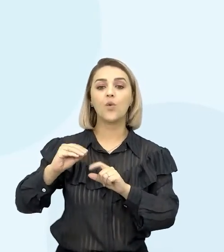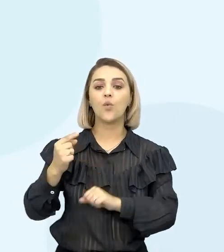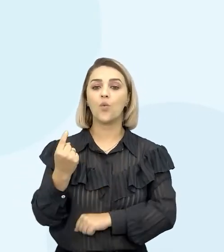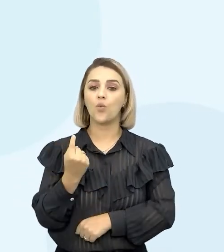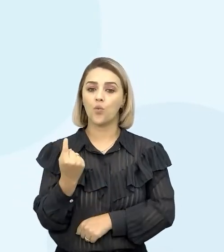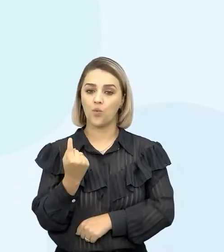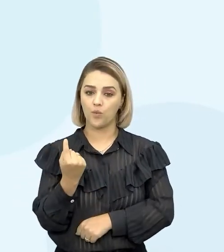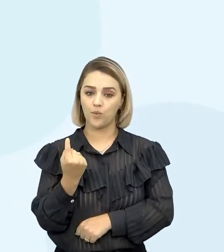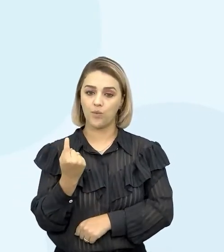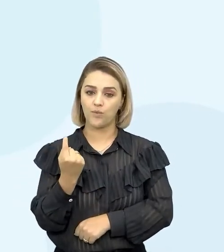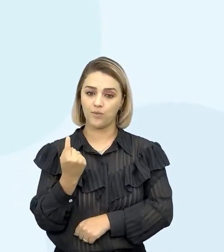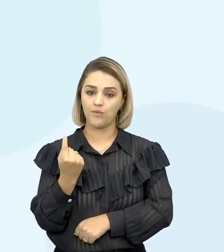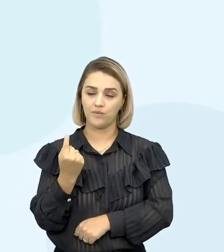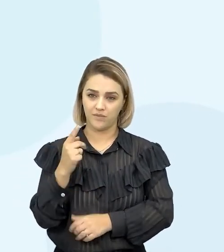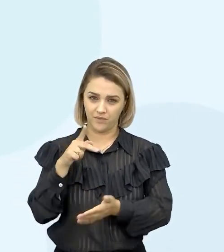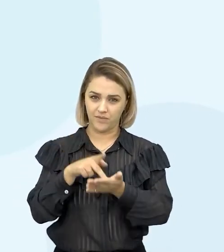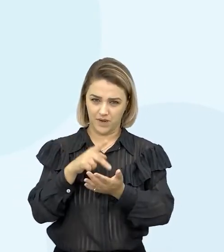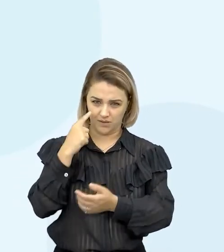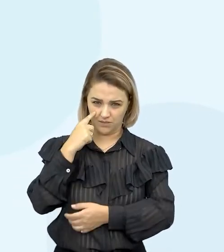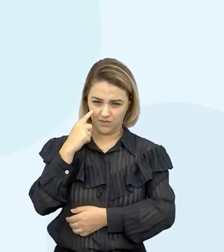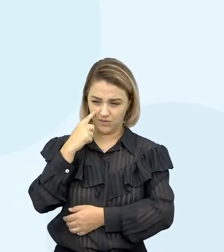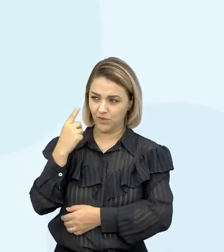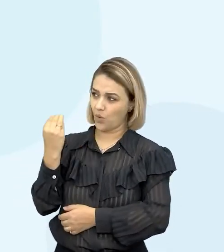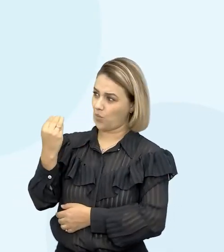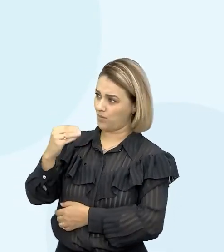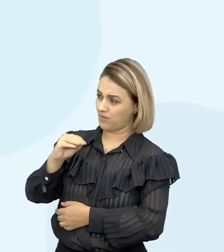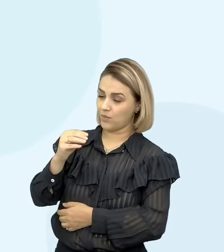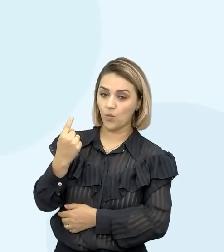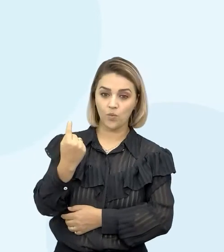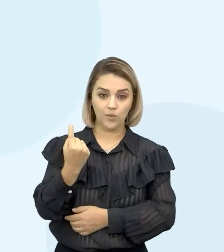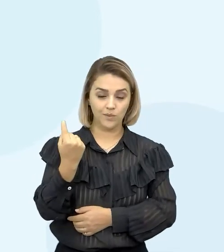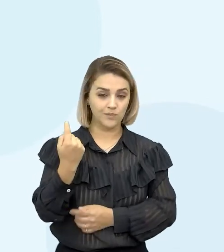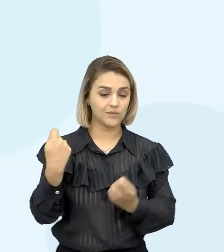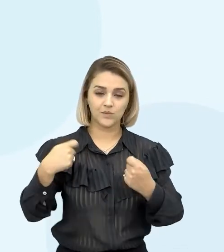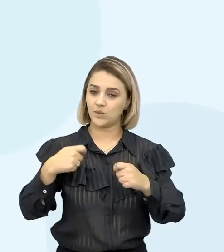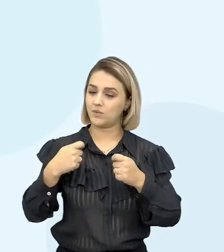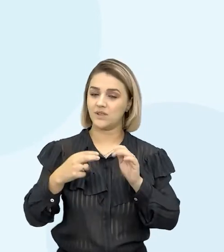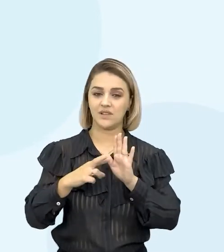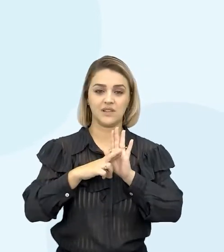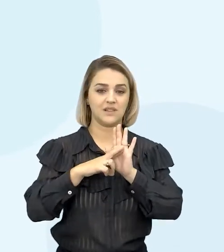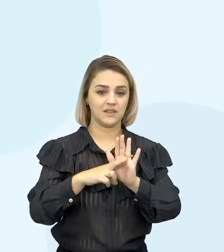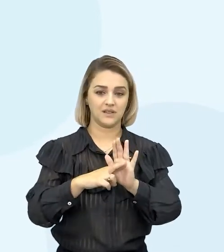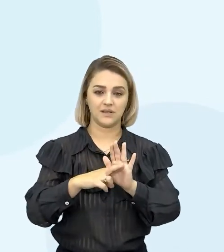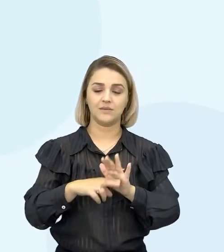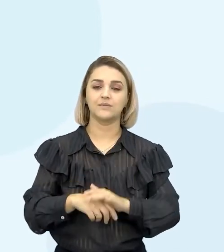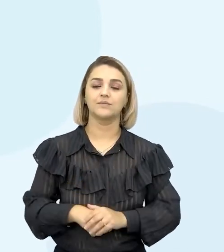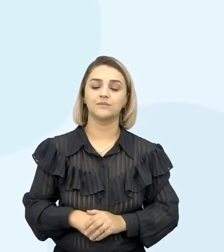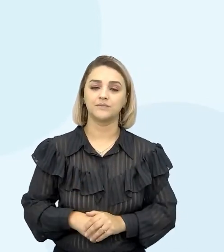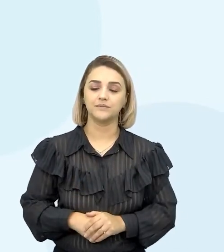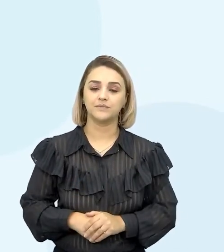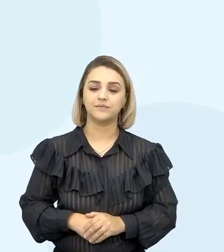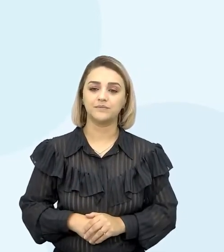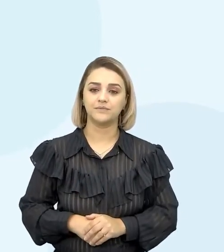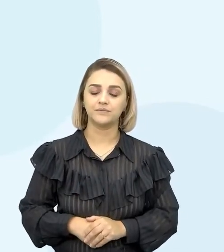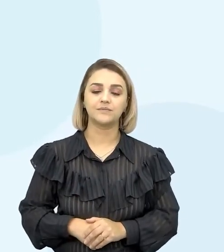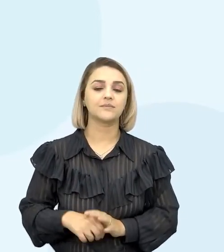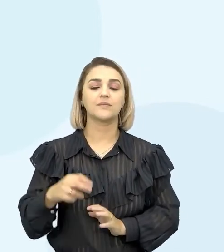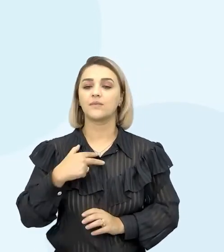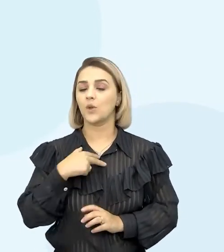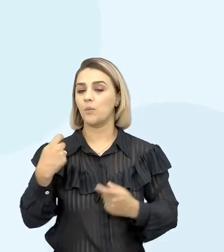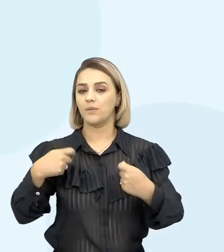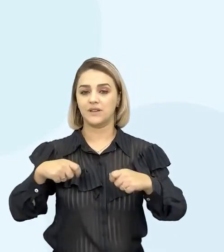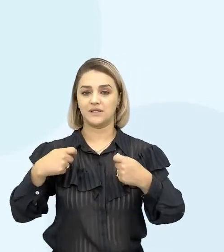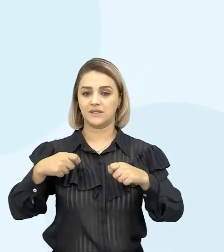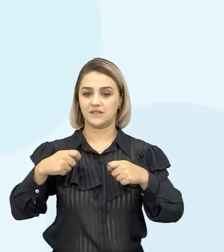Na verdade, o número 1 está ali. E ele não precisa de ser representado nem como coeficiente estequiométrico e nem como